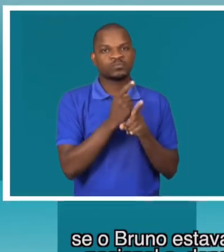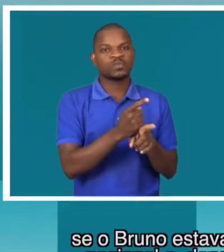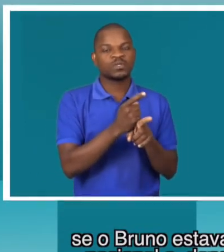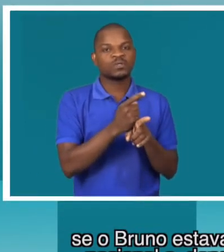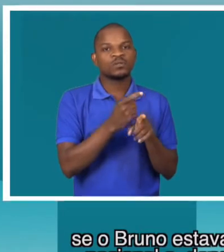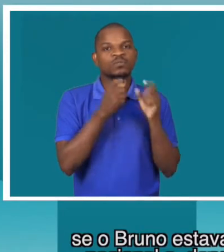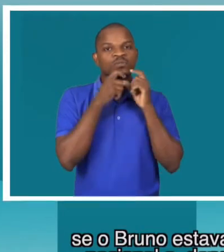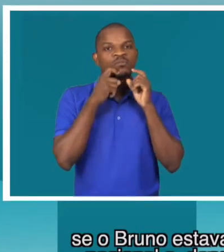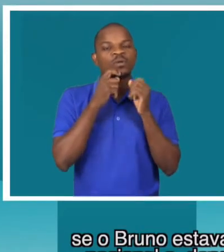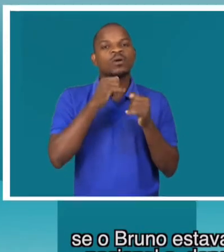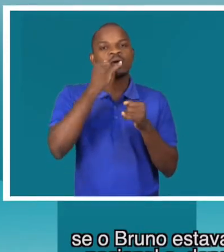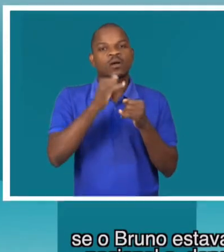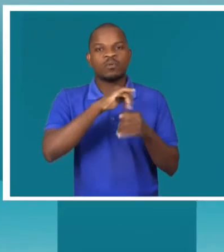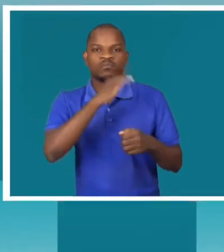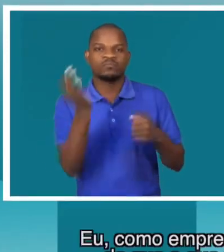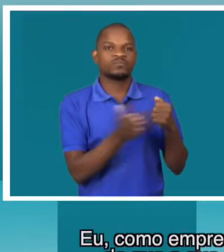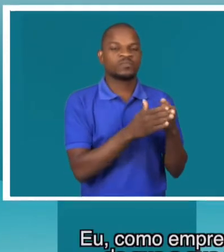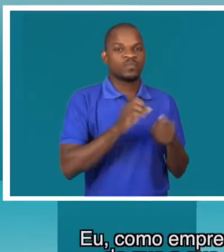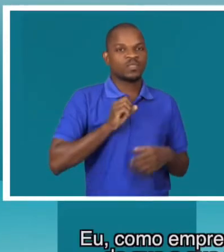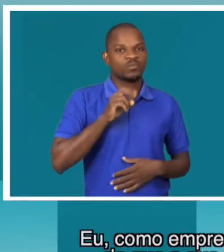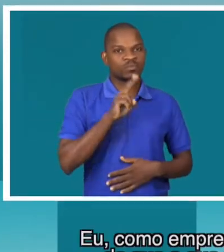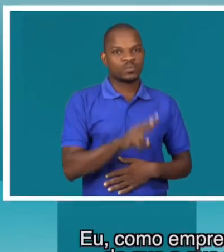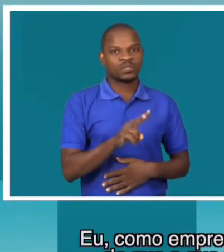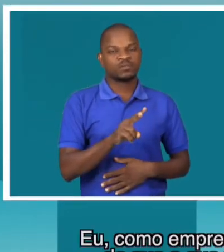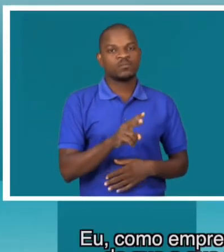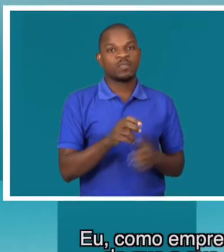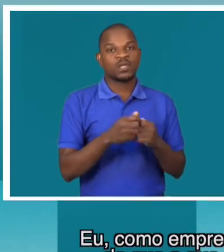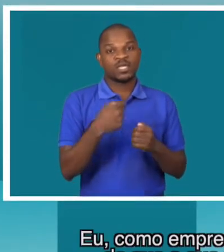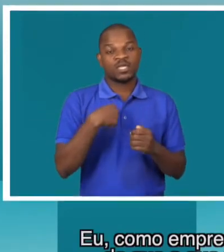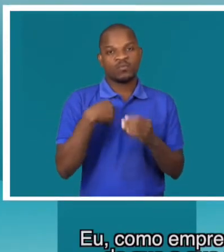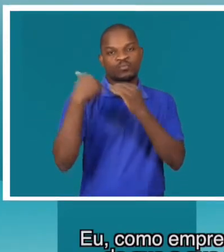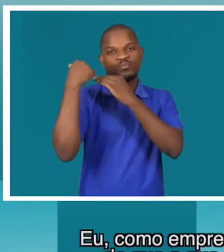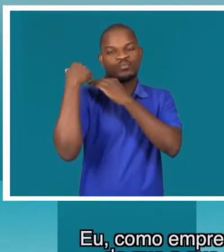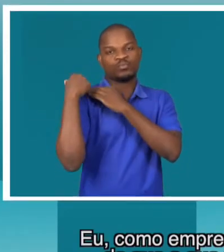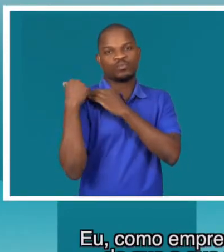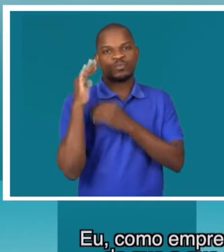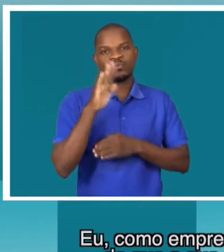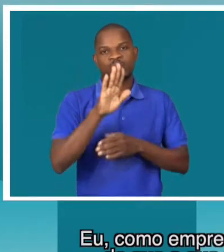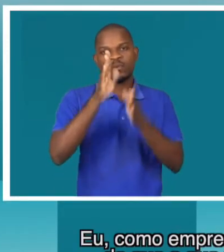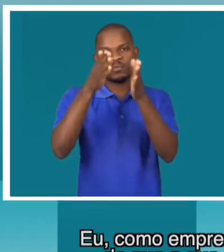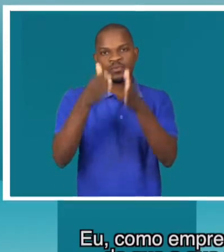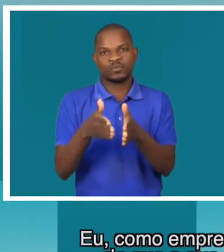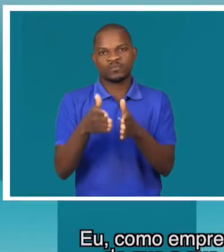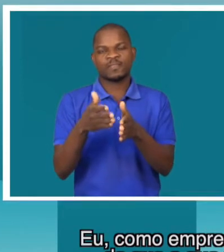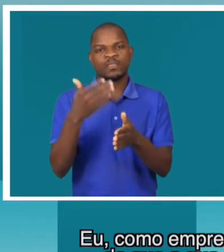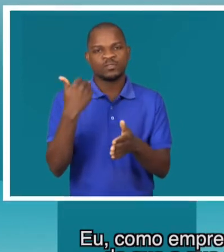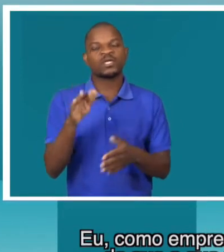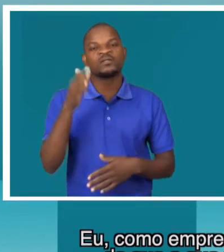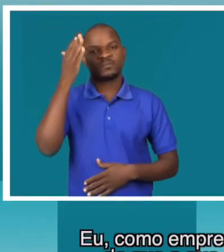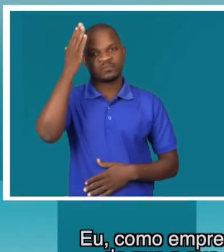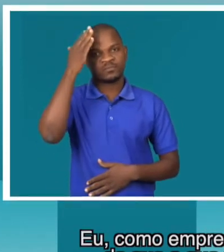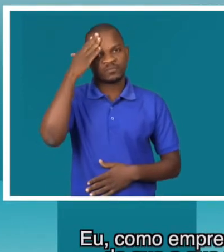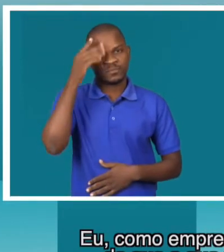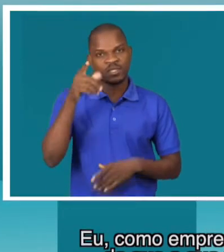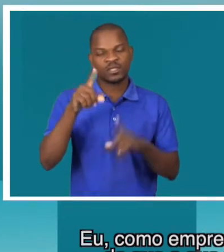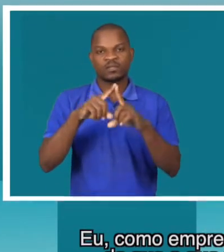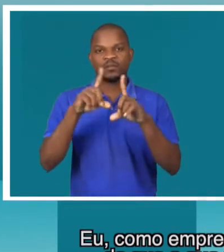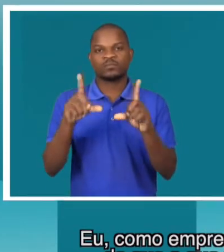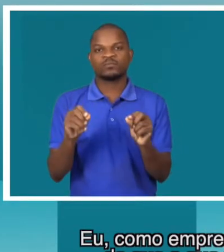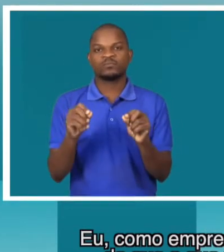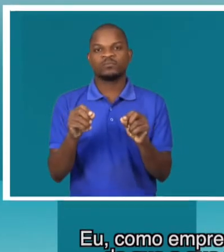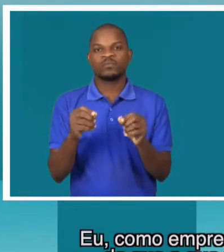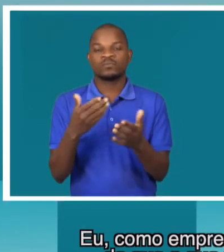seu país de trabalho, eu como empresário do jogador já tomei a consciência de que o que